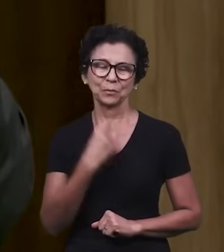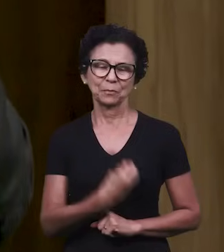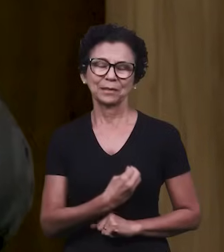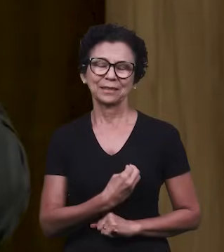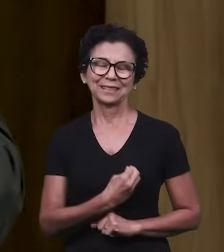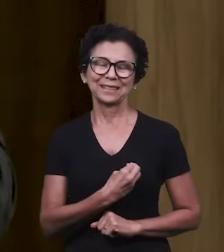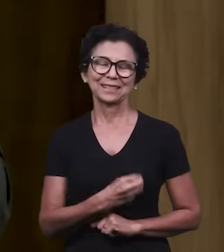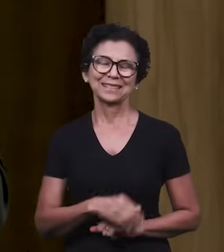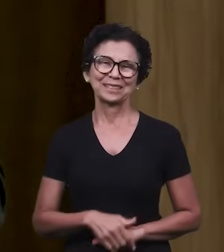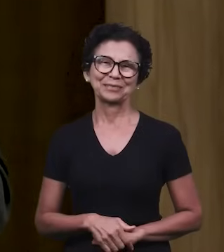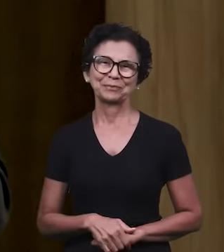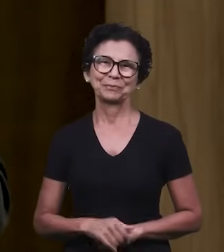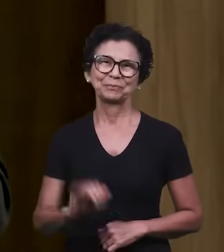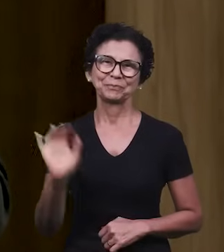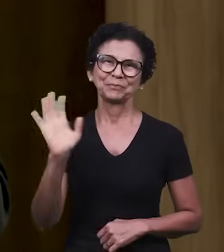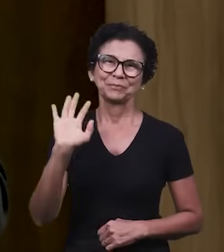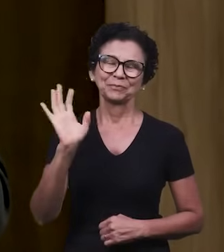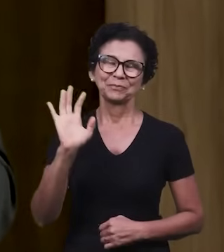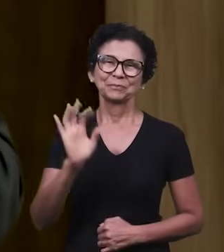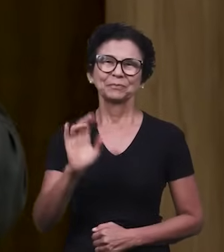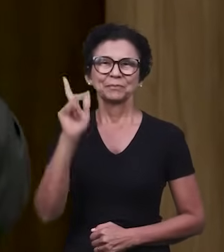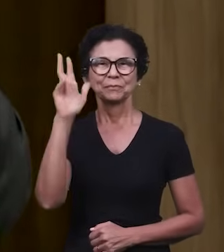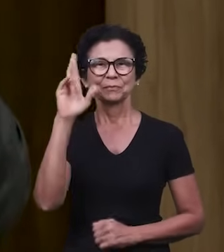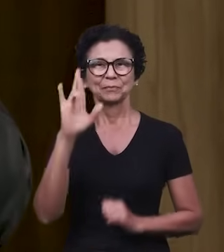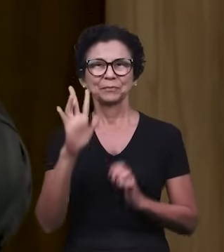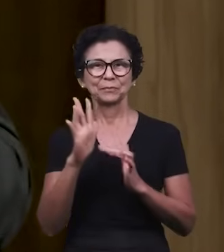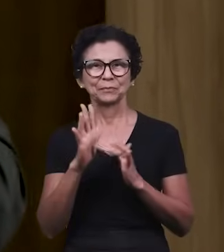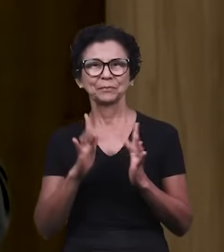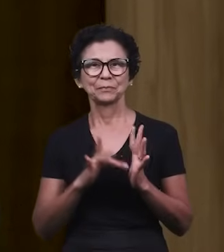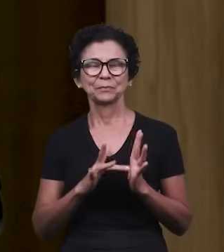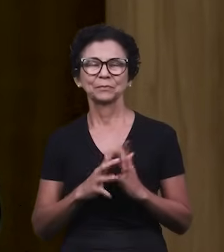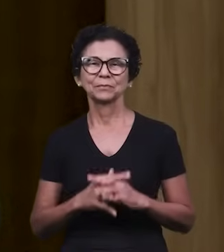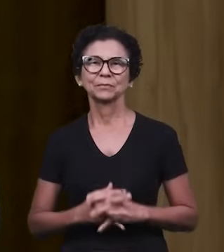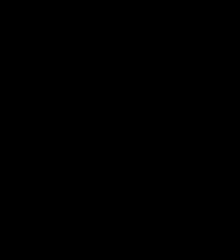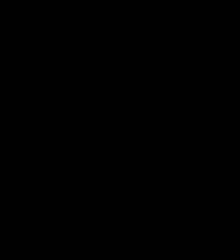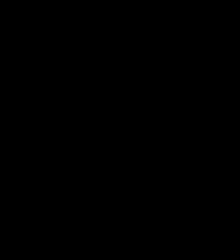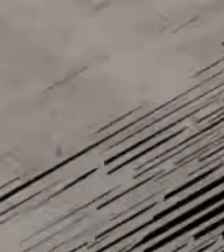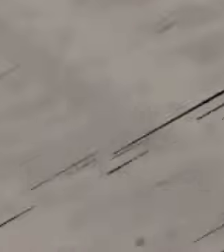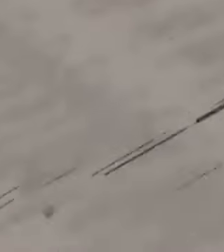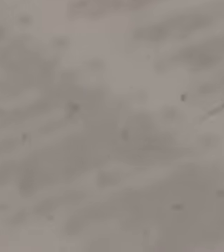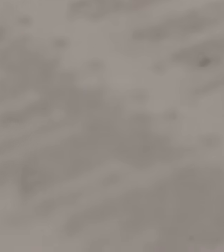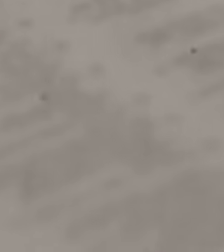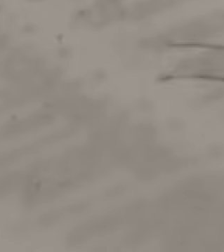nós despedimos de todos com a paz do Senhor Jesus.